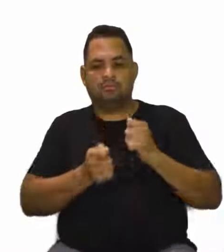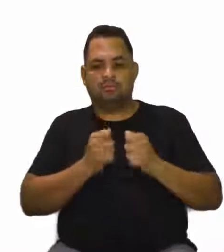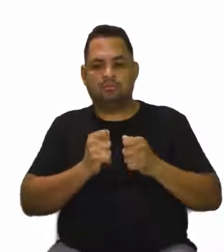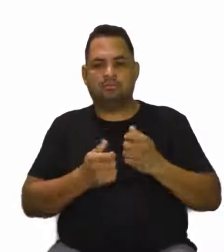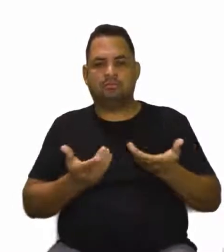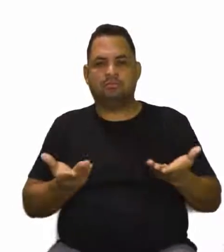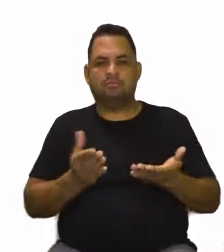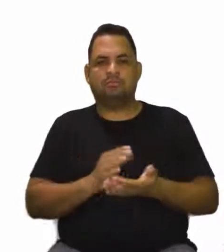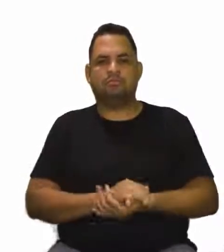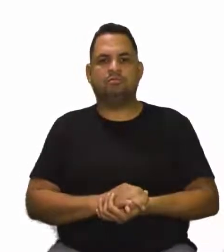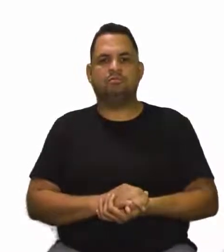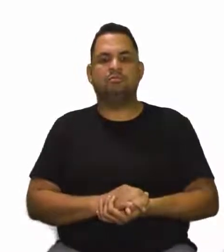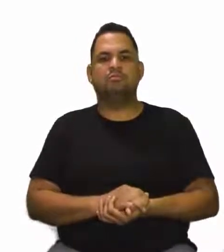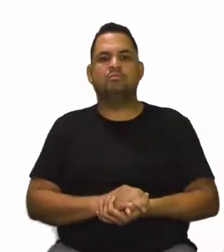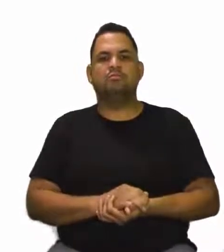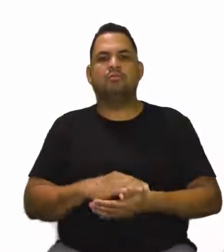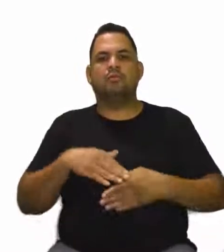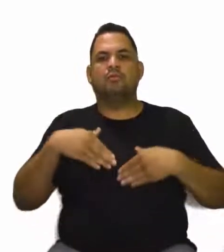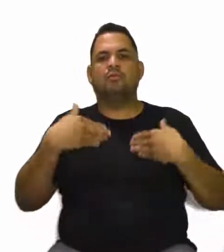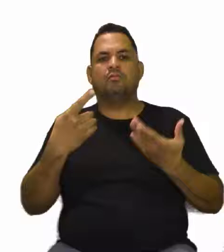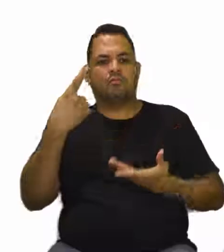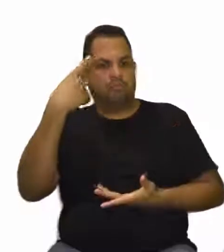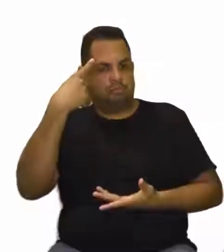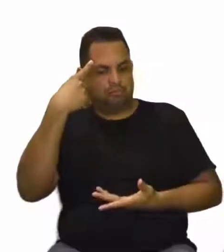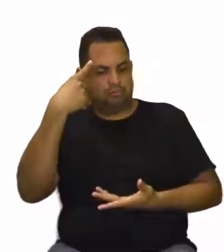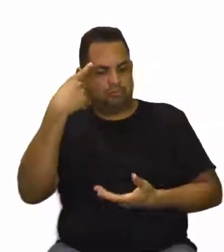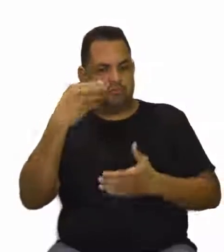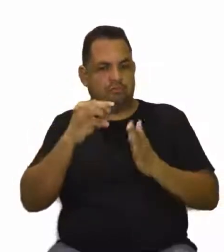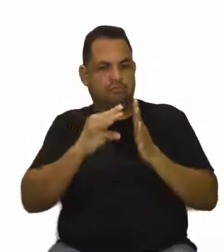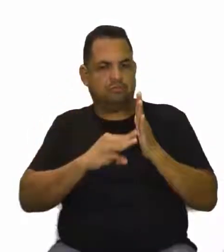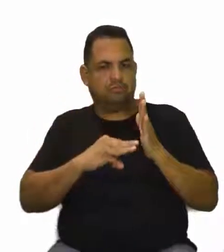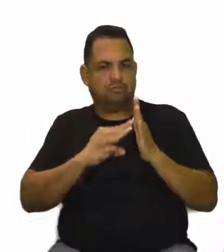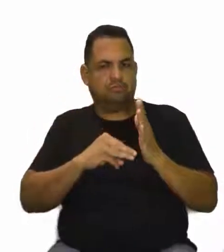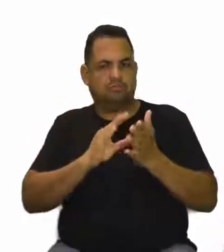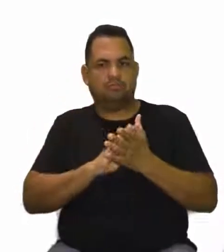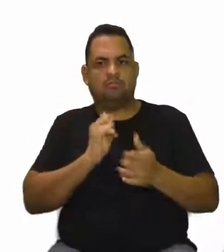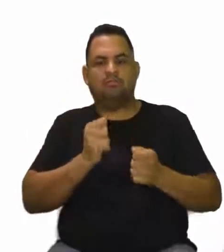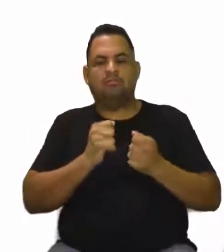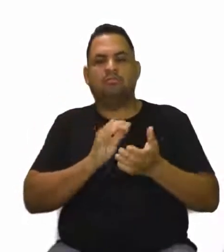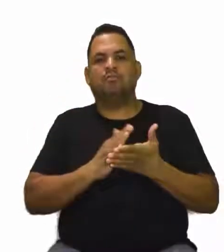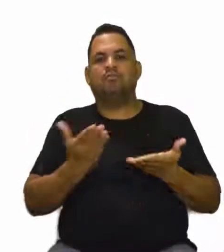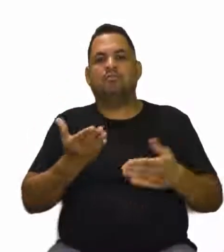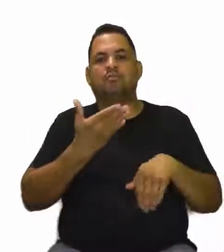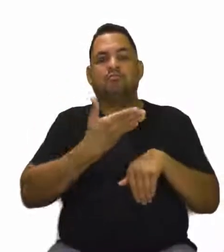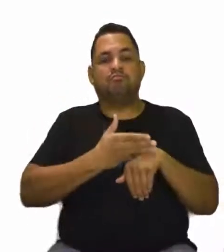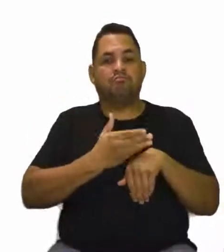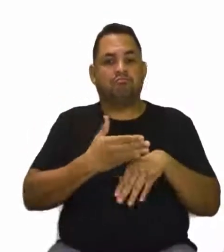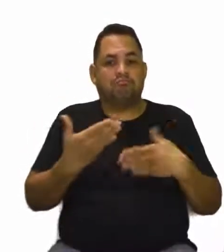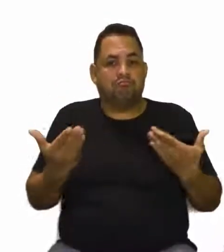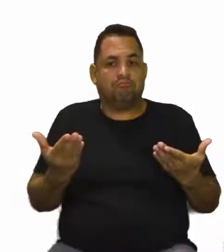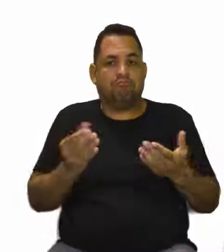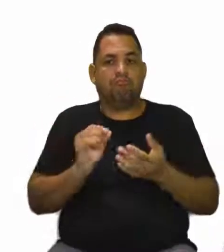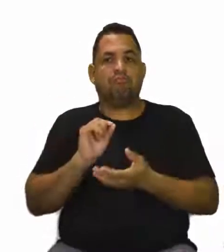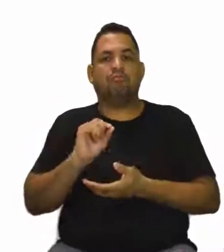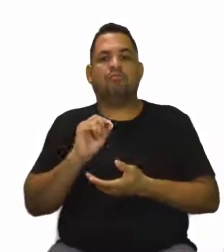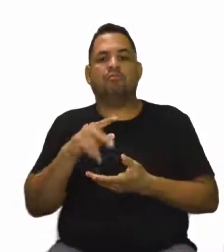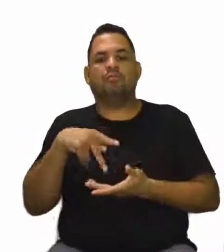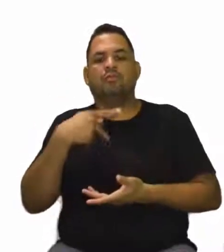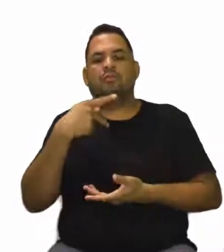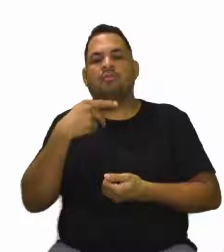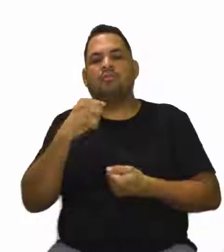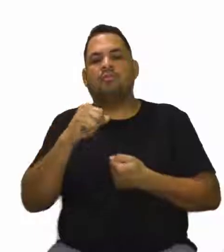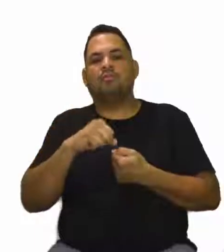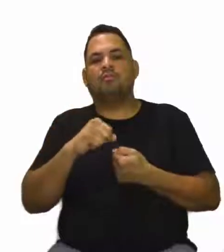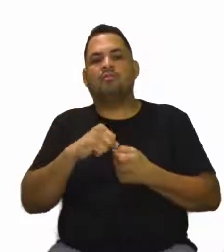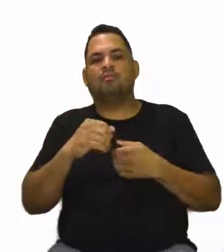funcional? Então, vejam bem. Quando eu penso o método, que é o treinamento funcional, ou o treino funcional, o que ele vai fazer no meu